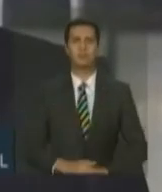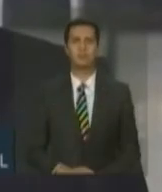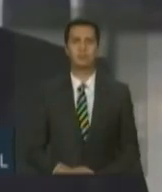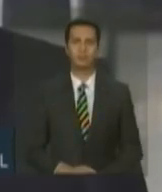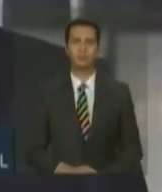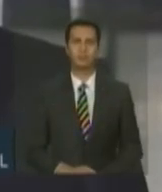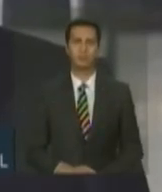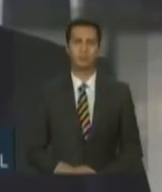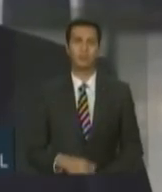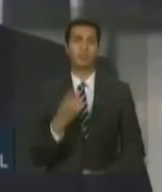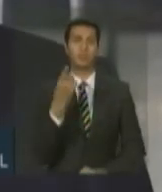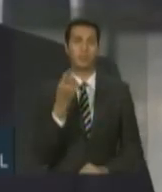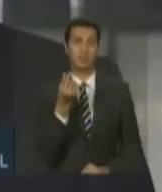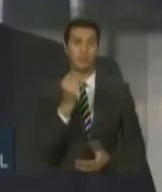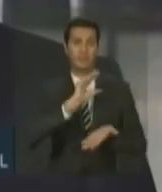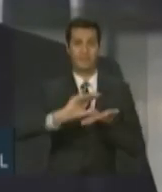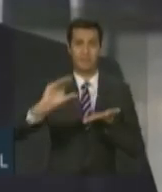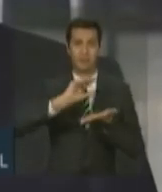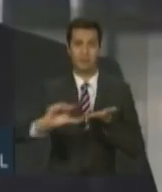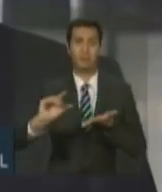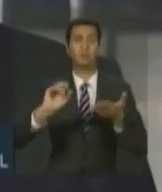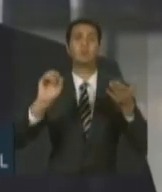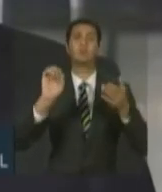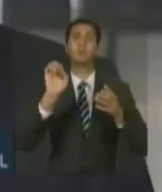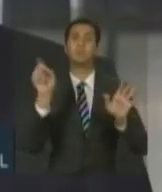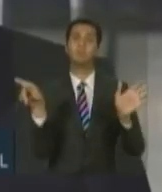um investimento estruturante de grande porte,